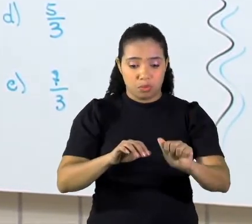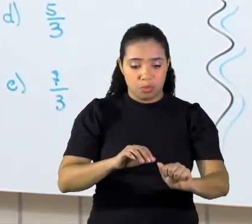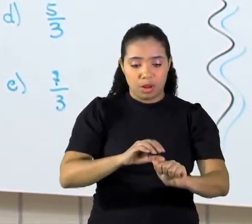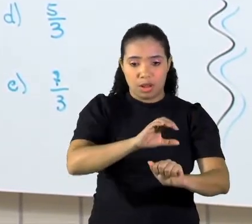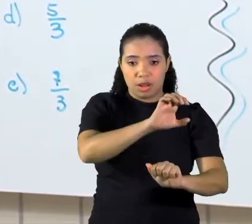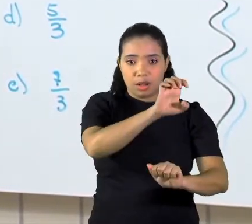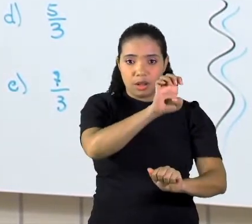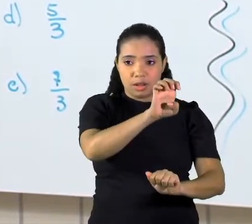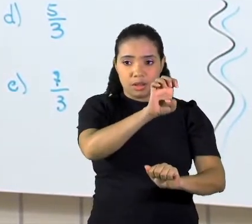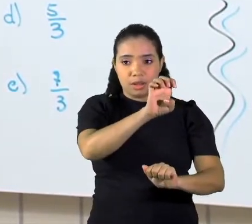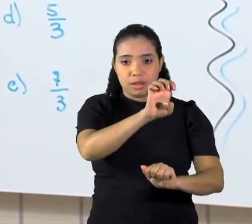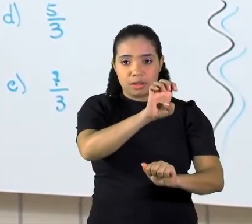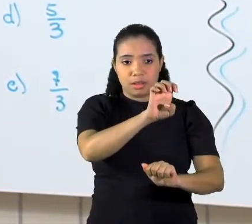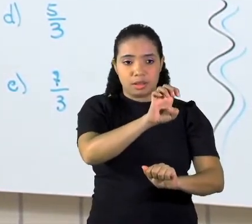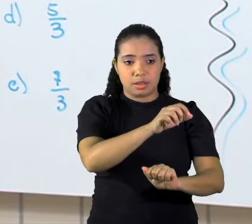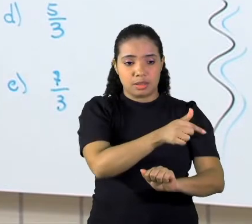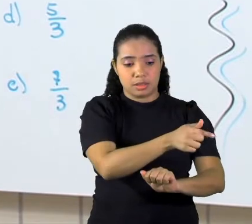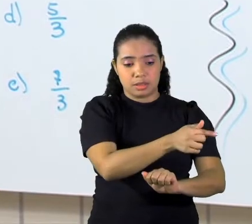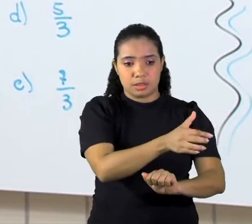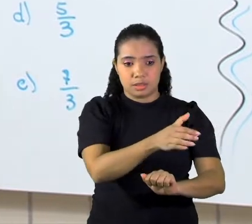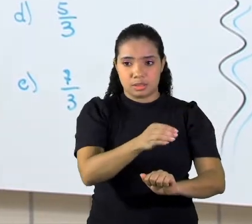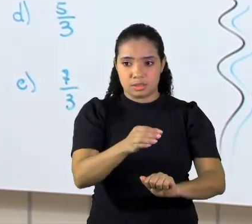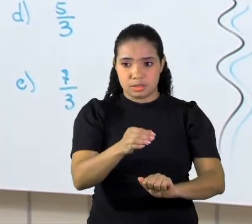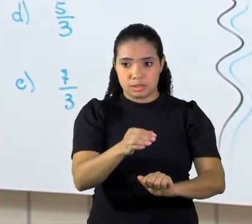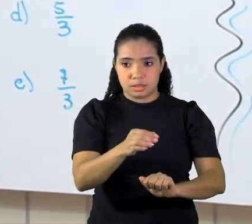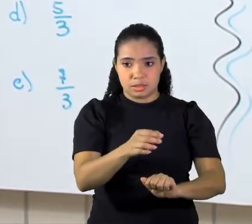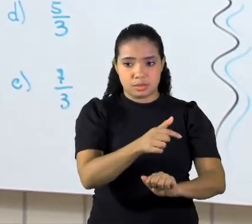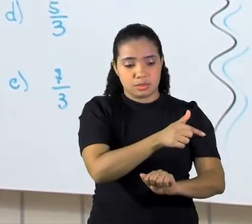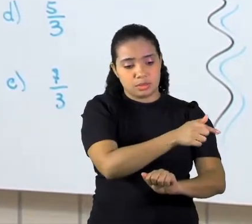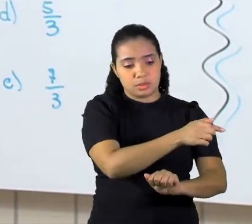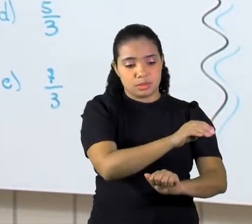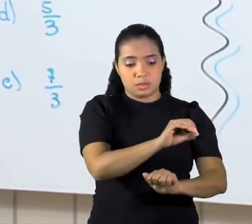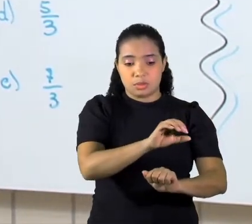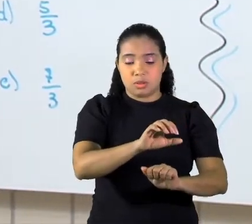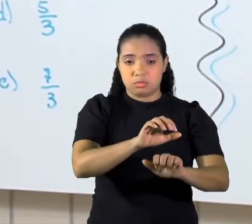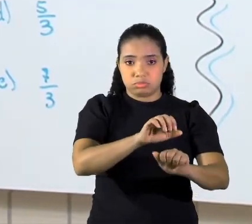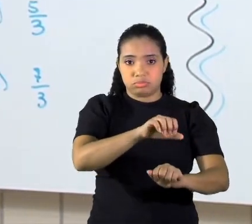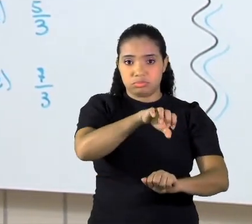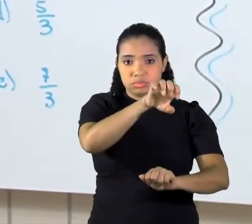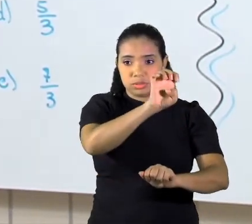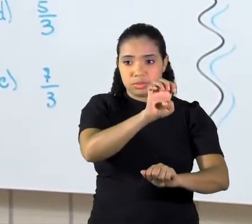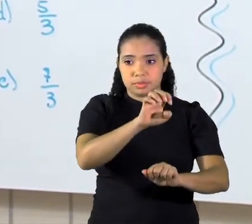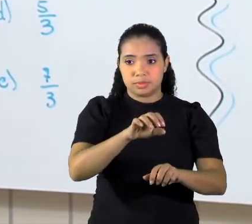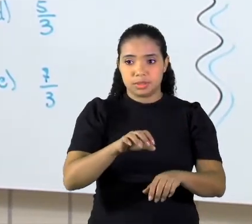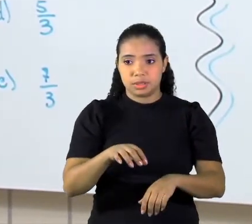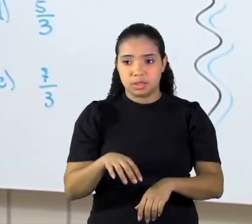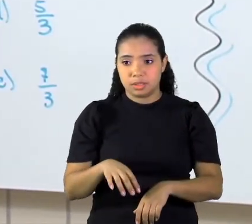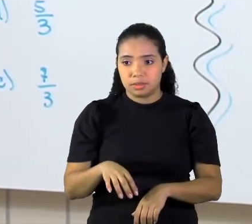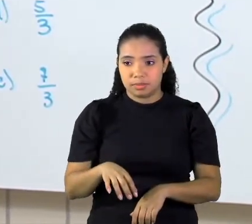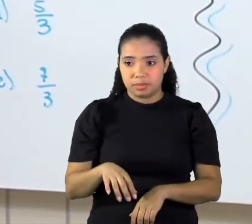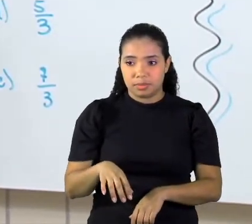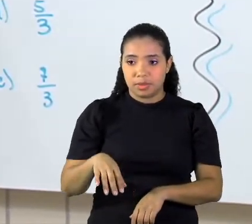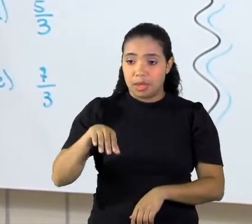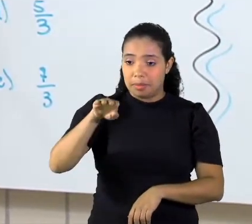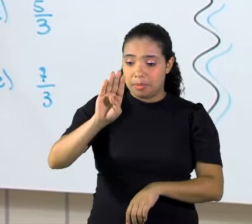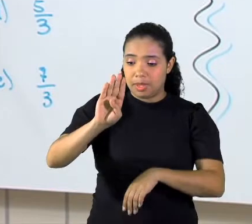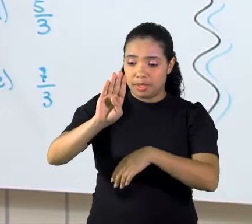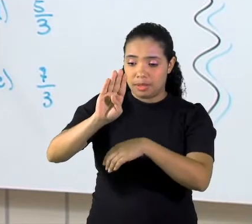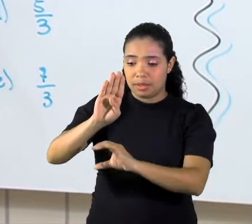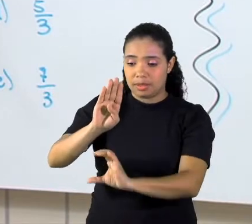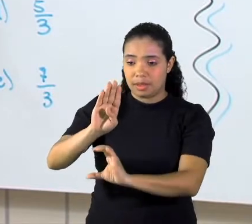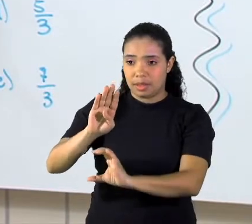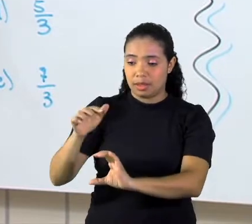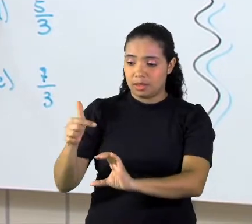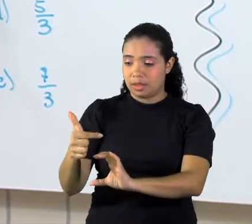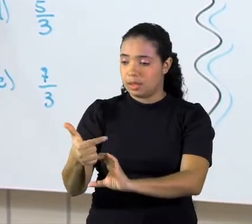tem 700. Bom, o segmento BC tem 200, então de B até C tem 200.